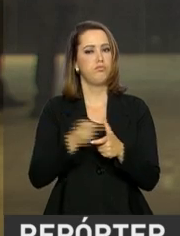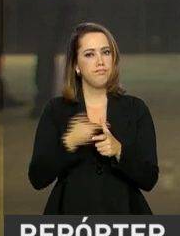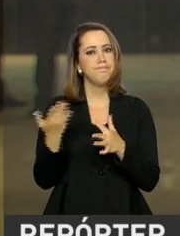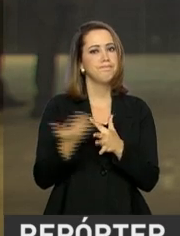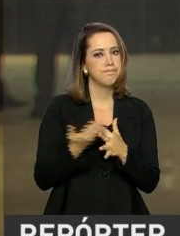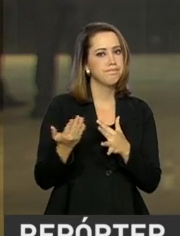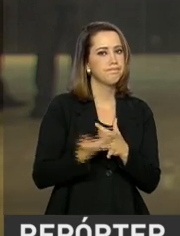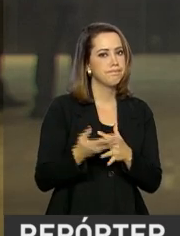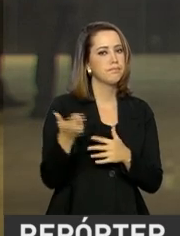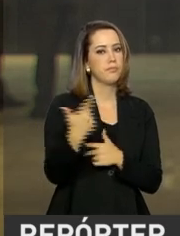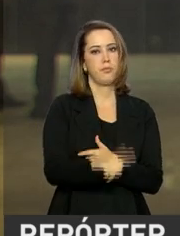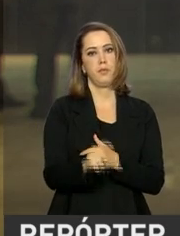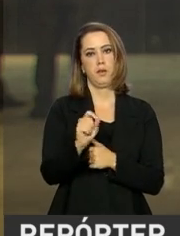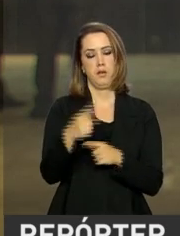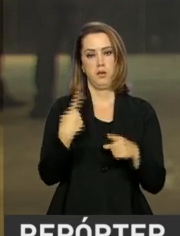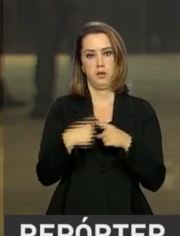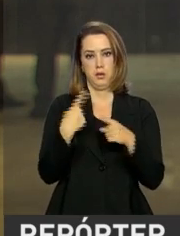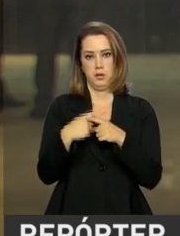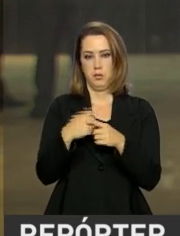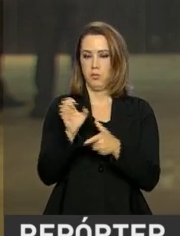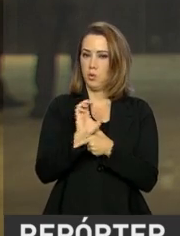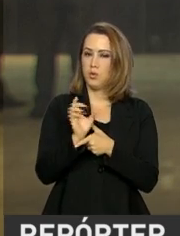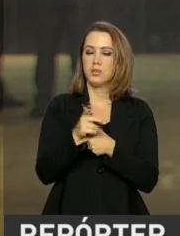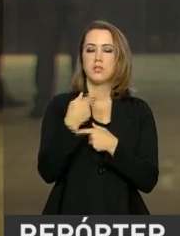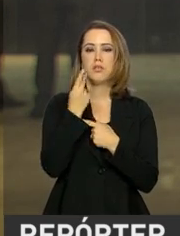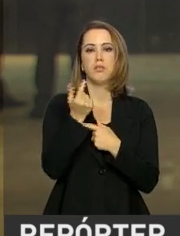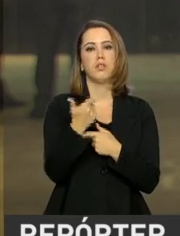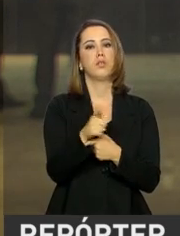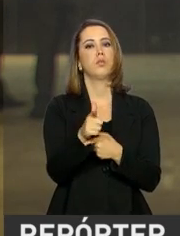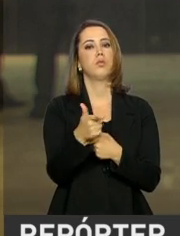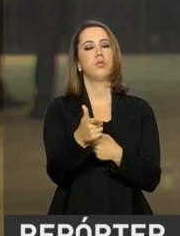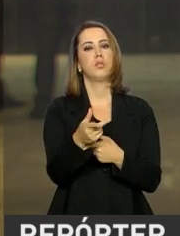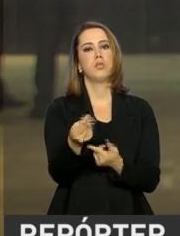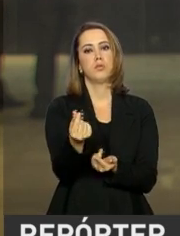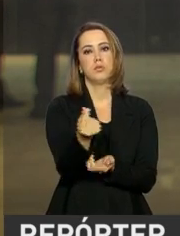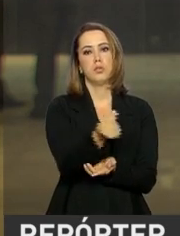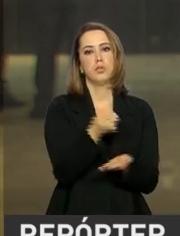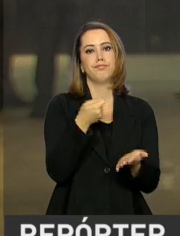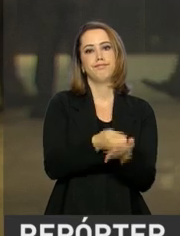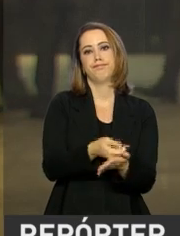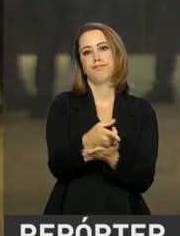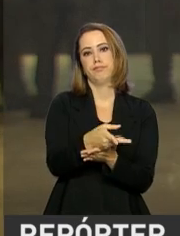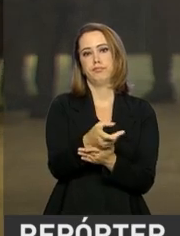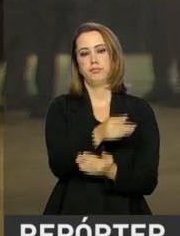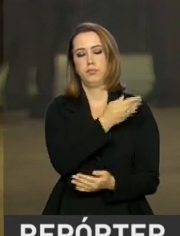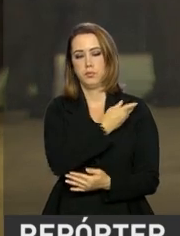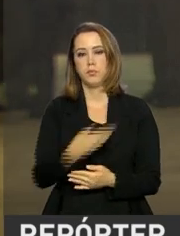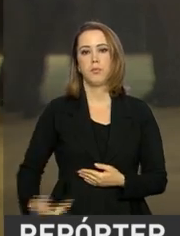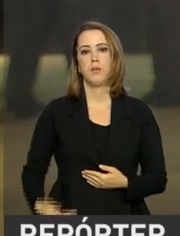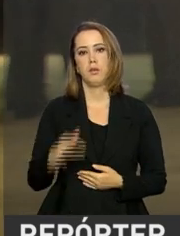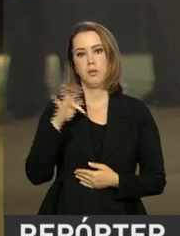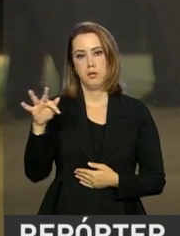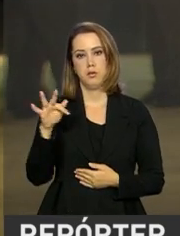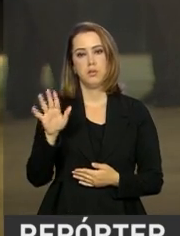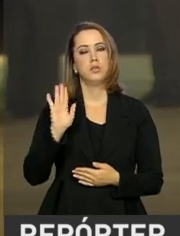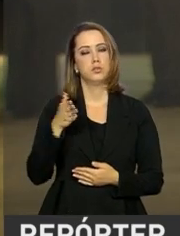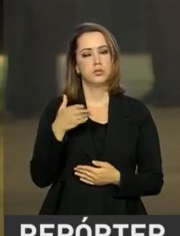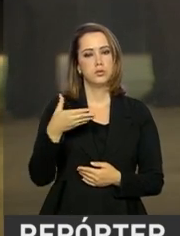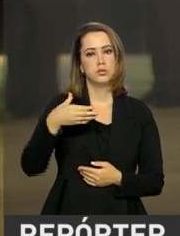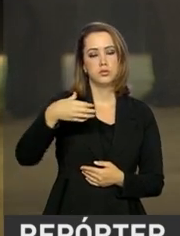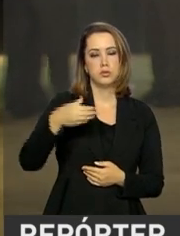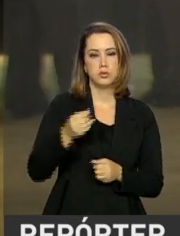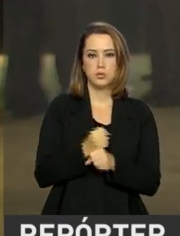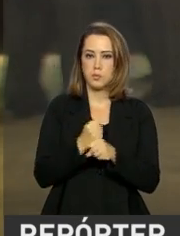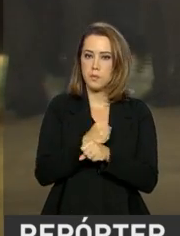dívida acontece porque os estados alegam não ter dinheiro para pagar o que devem à União desde o fim dos anos 90 o